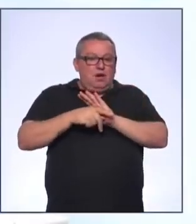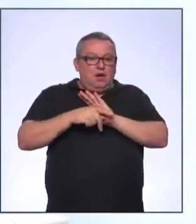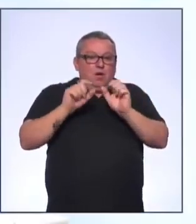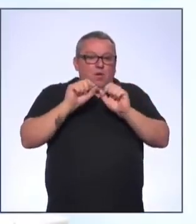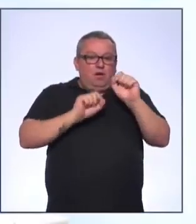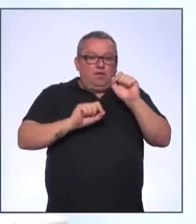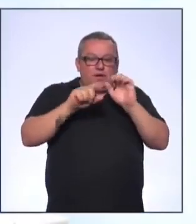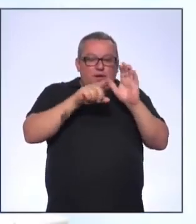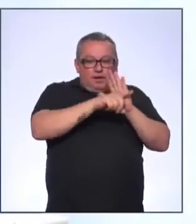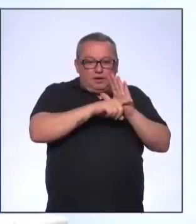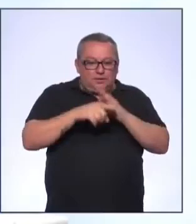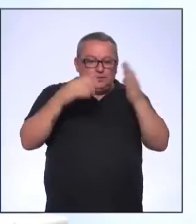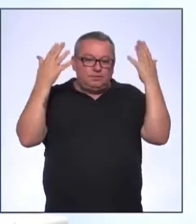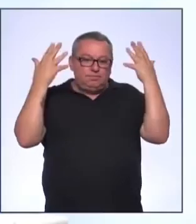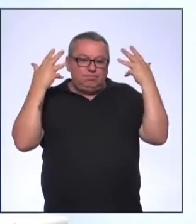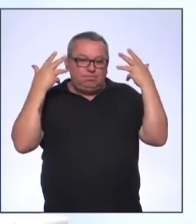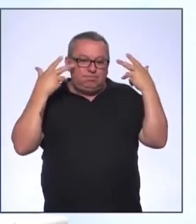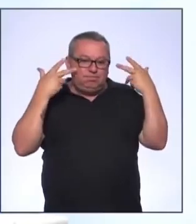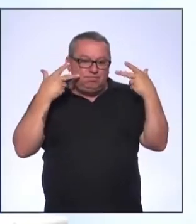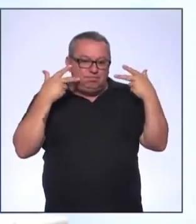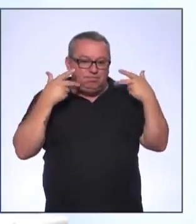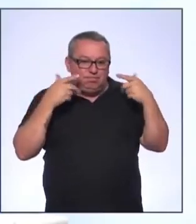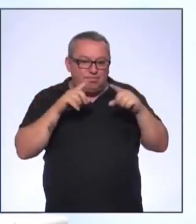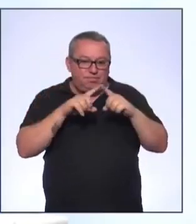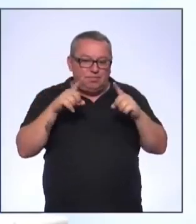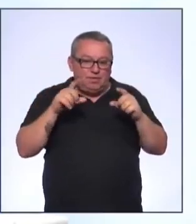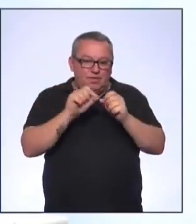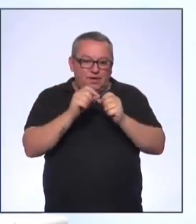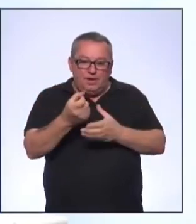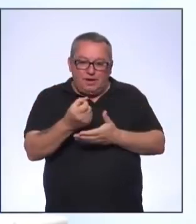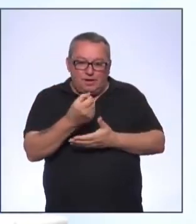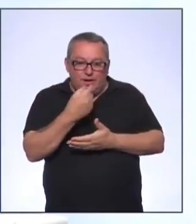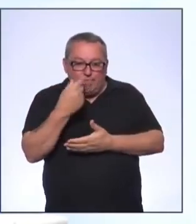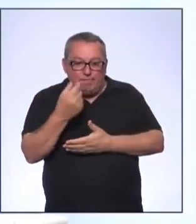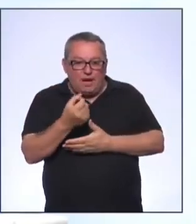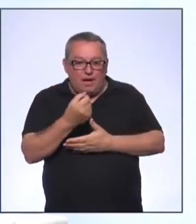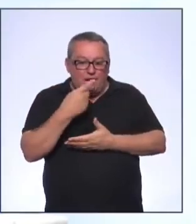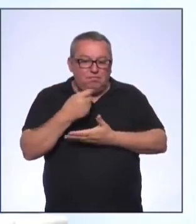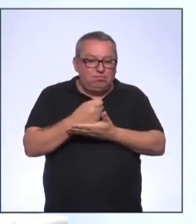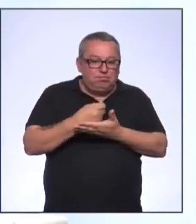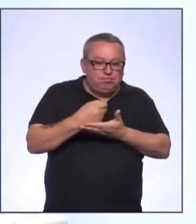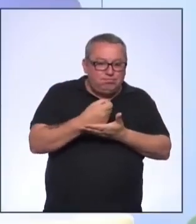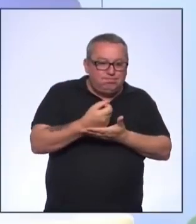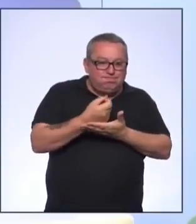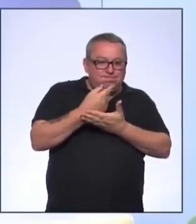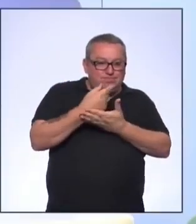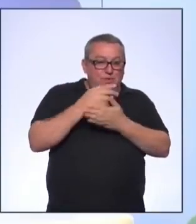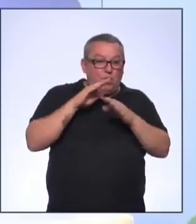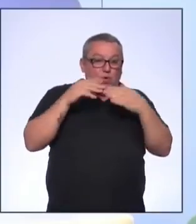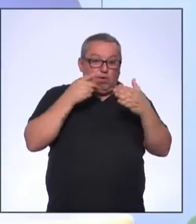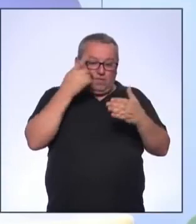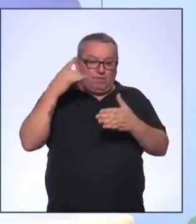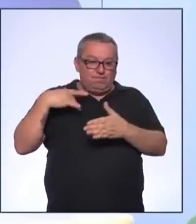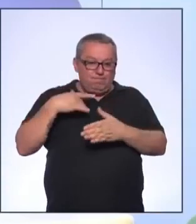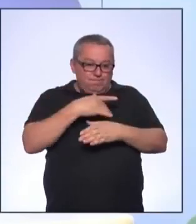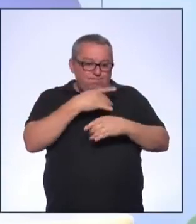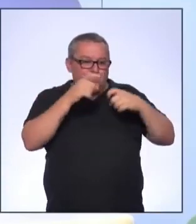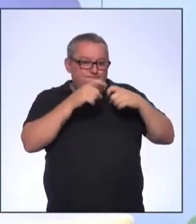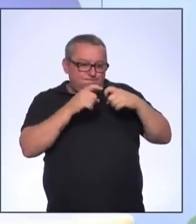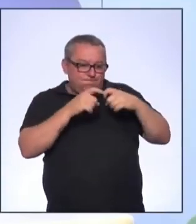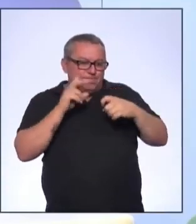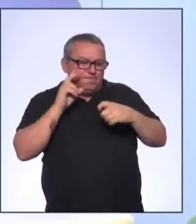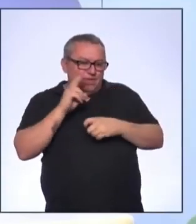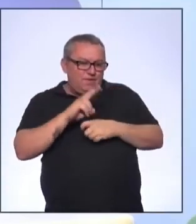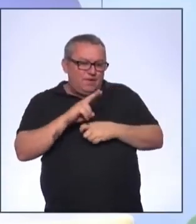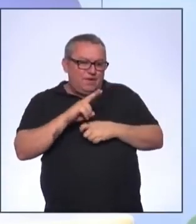fazer pesquisas em animais para criar remédios, né? Medicina. Quando a gente fala de medicina, aí você pensa, né? A saúde